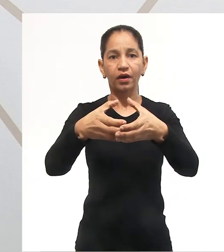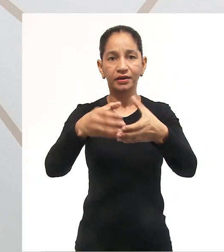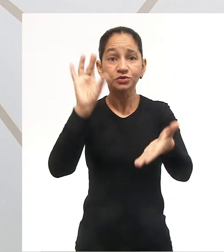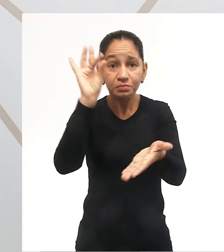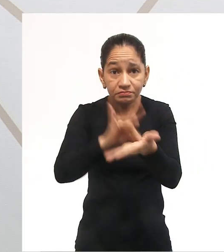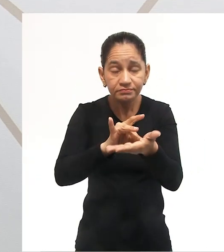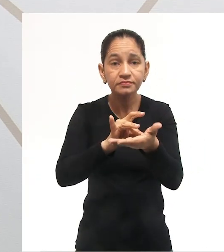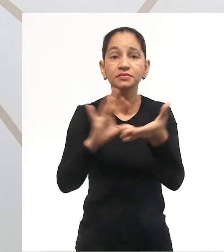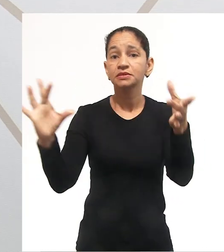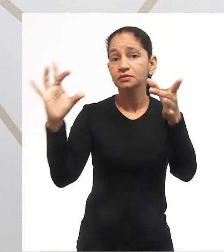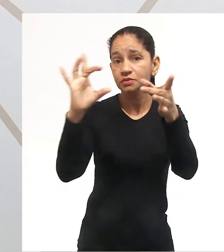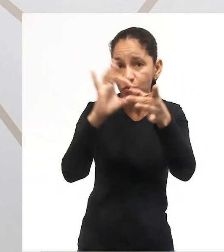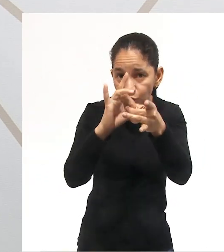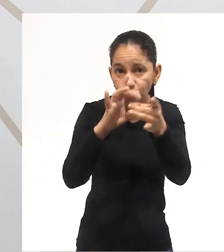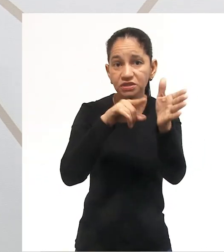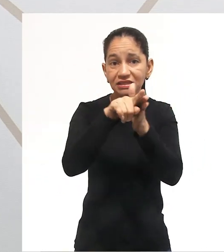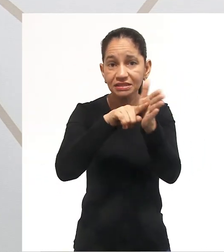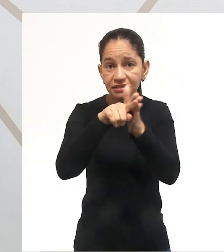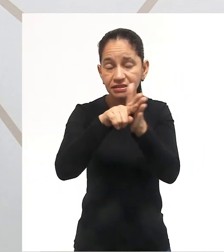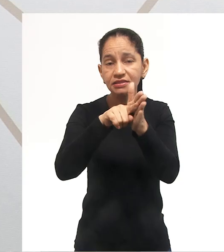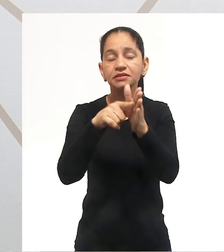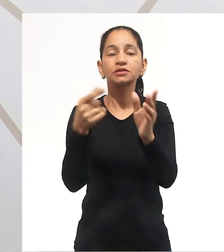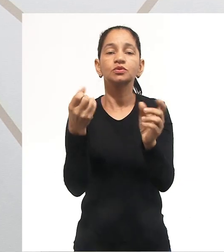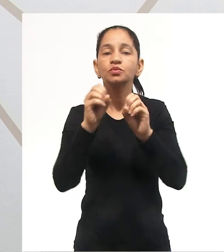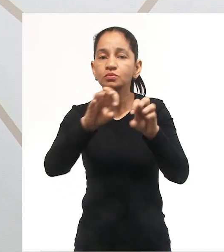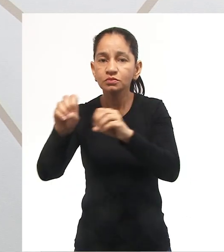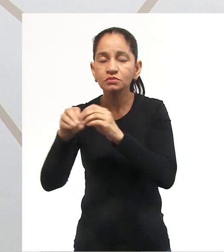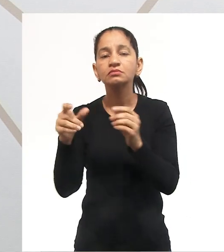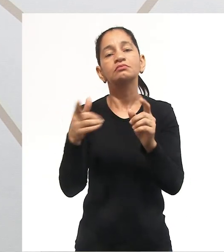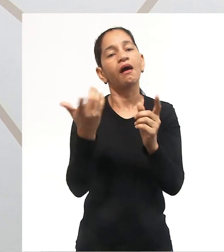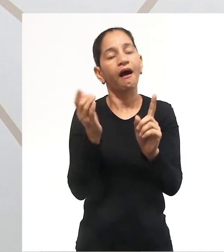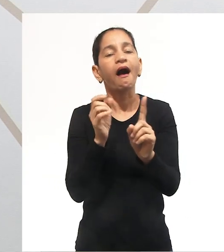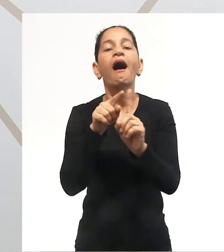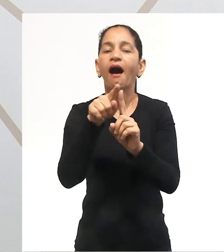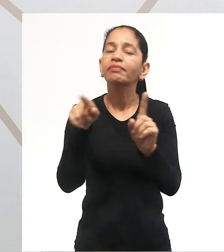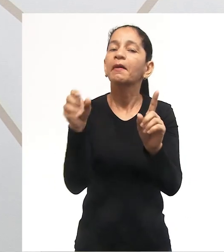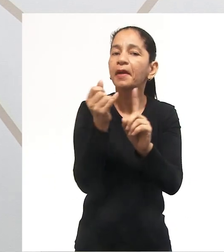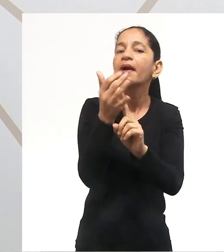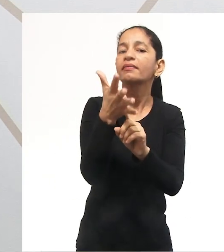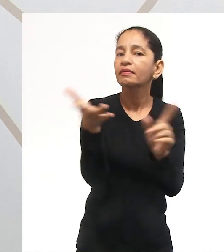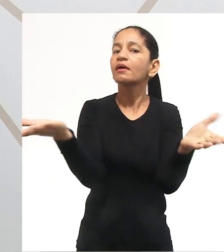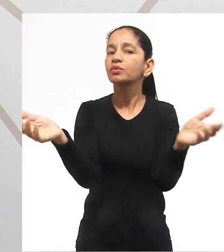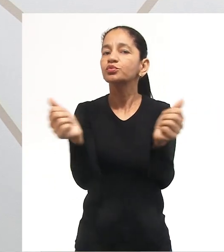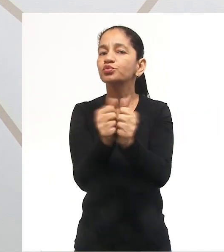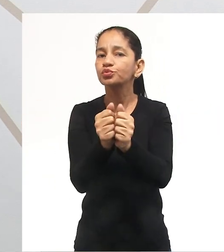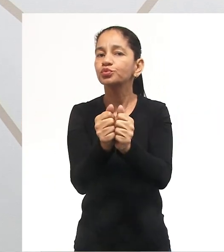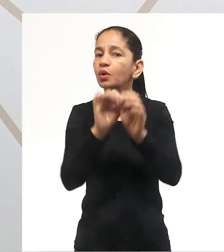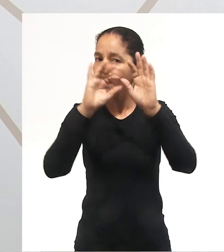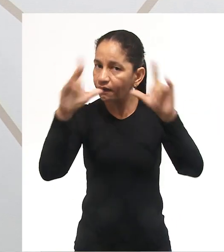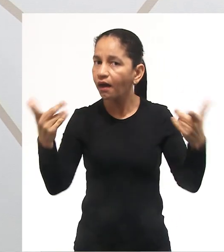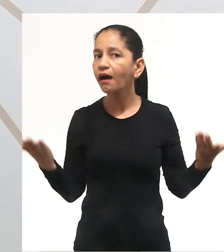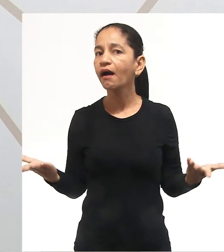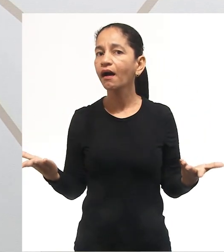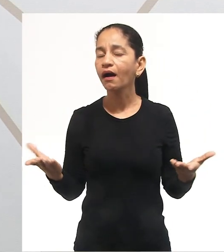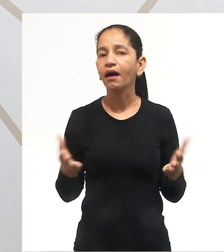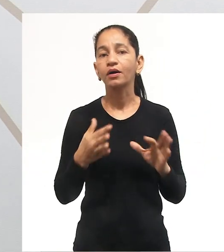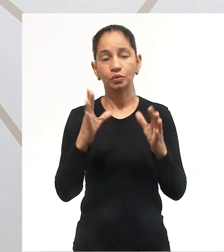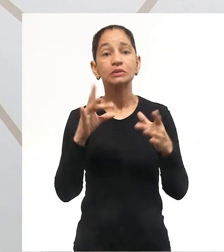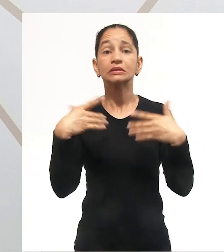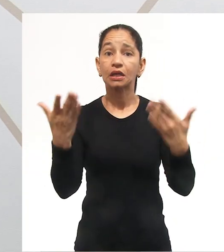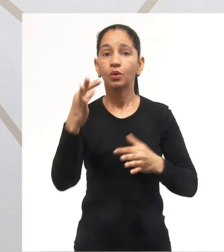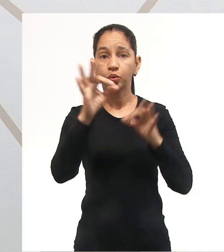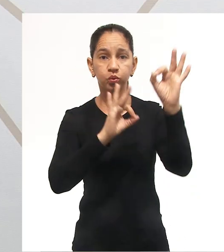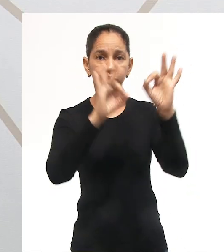integradora, porque ele une ensino, pesquisa e extensão no mesmo evento. Né? O resultado da organização